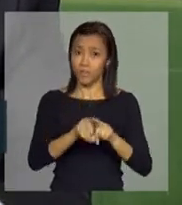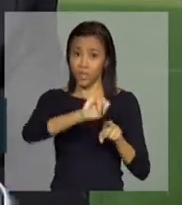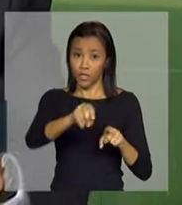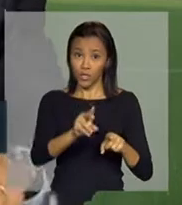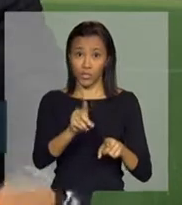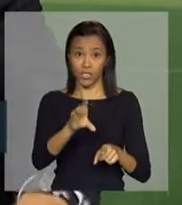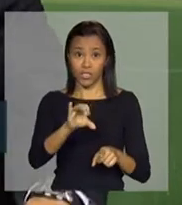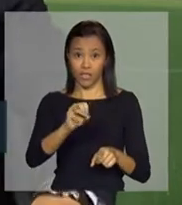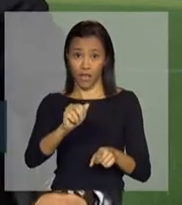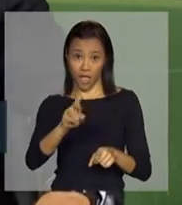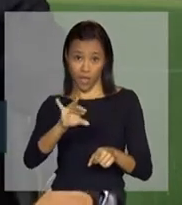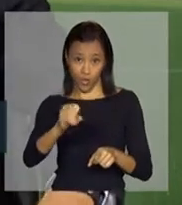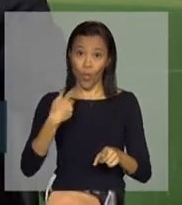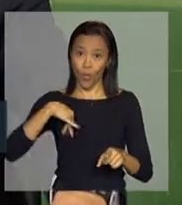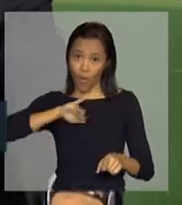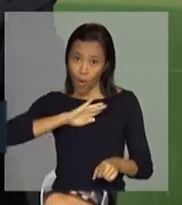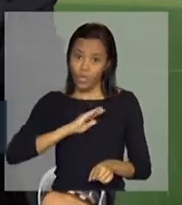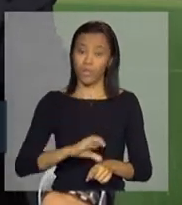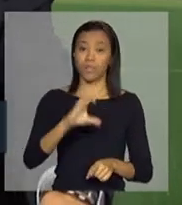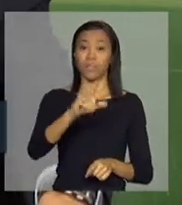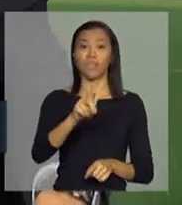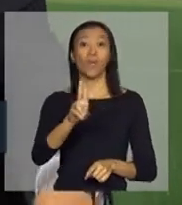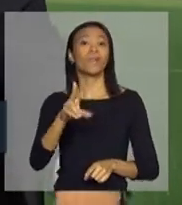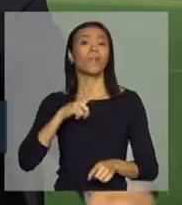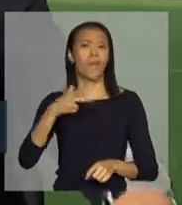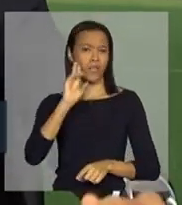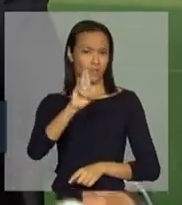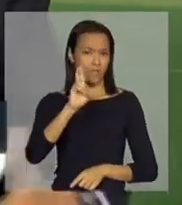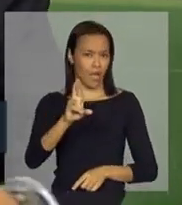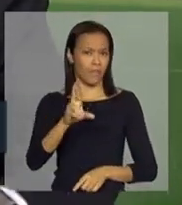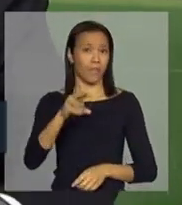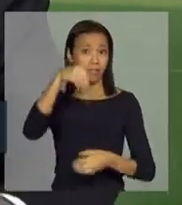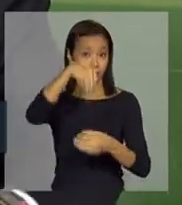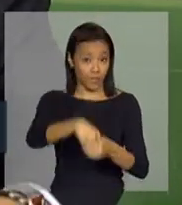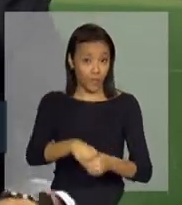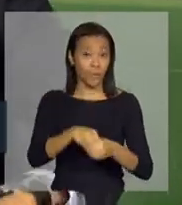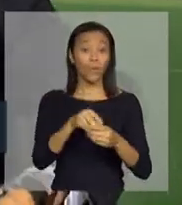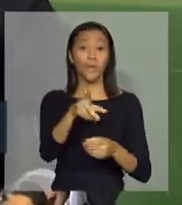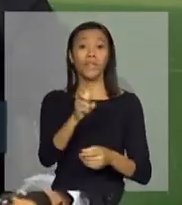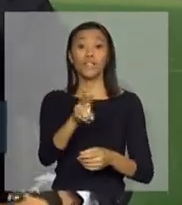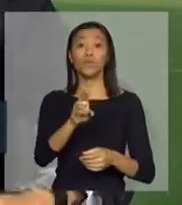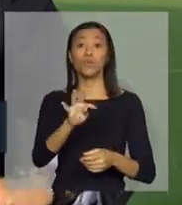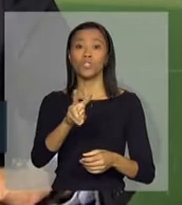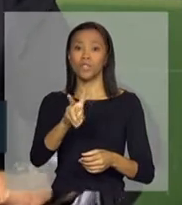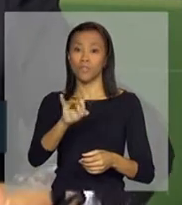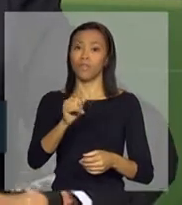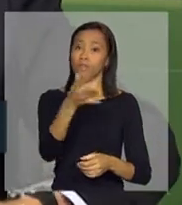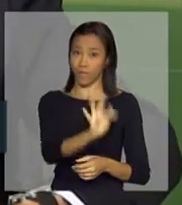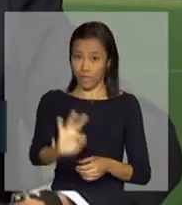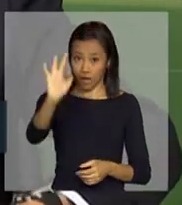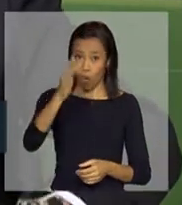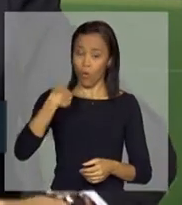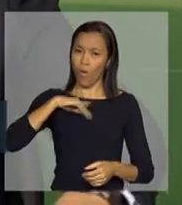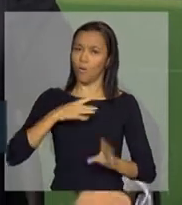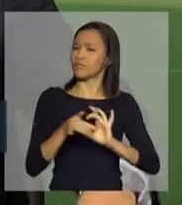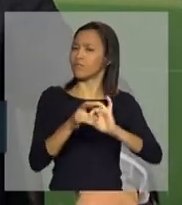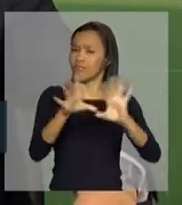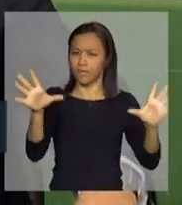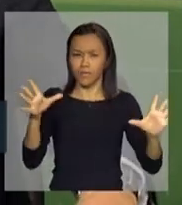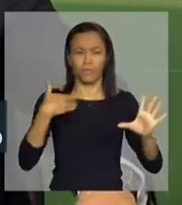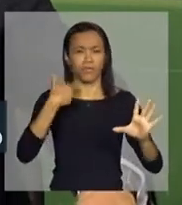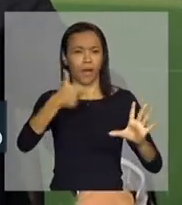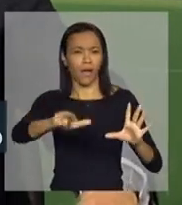Controladoria temos a responsabilidade direta apenas pelo poder executivo Federal e estamos nos dispondo indo